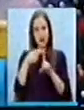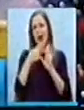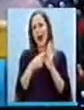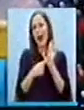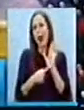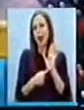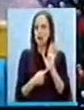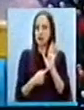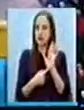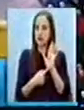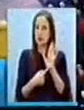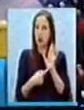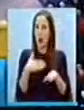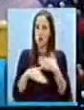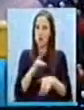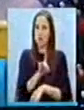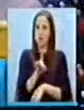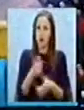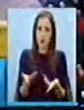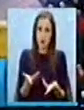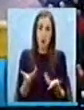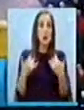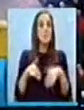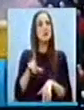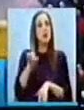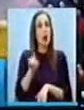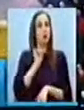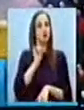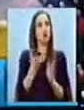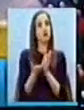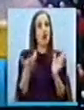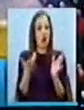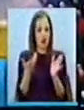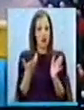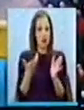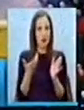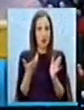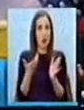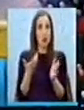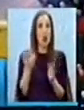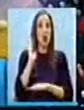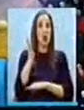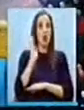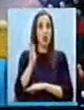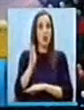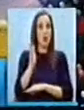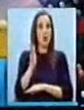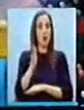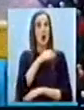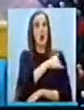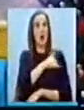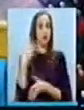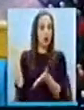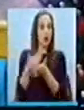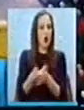muita coisa que ficou para trás. Julgo que, no entanto, é de sublinhar que desde Quioto e desde a Cimeira do Rio, são muitos